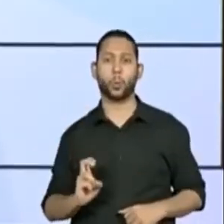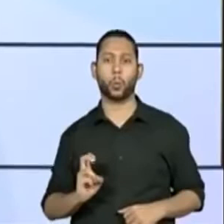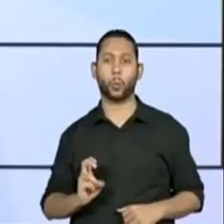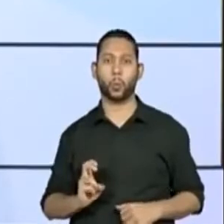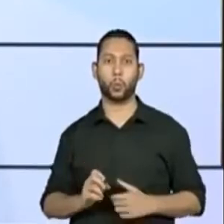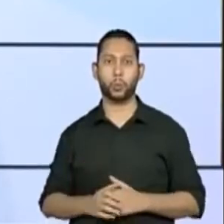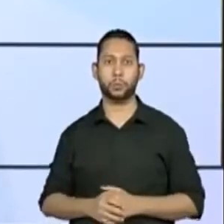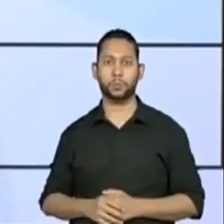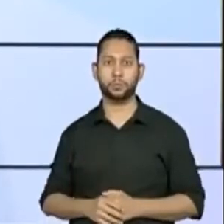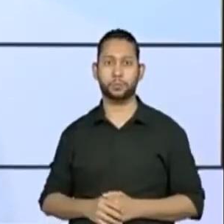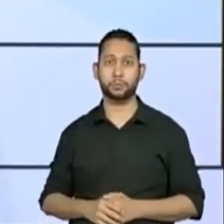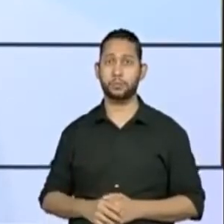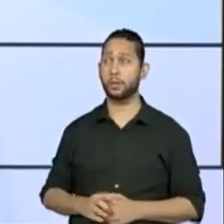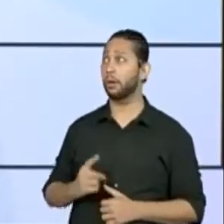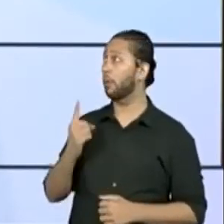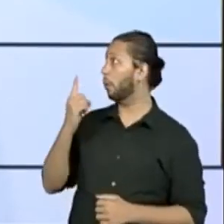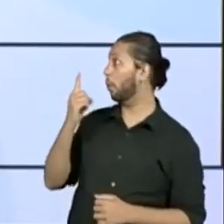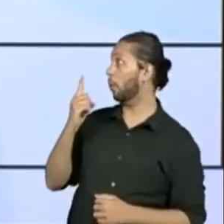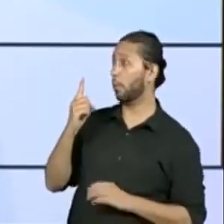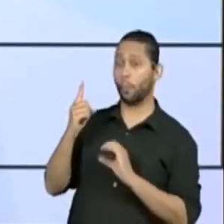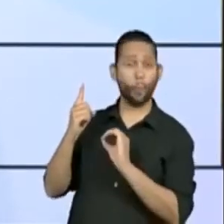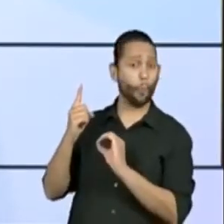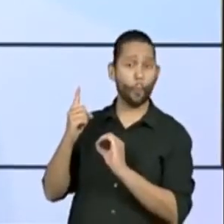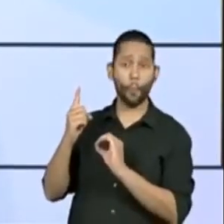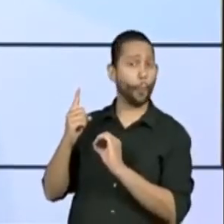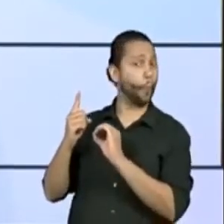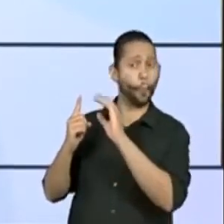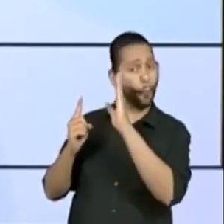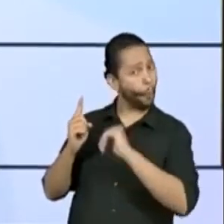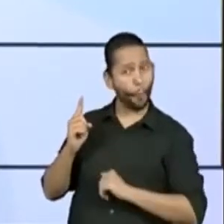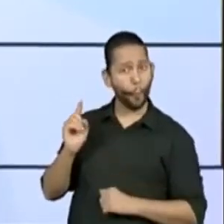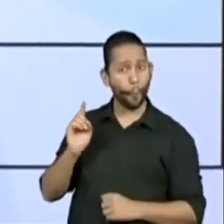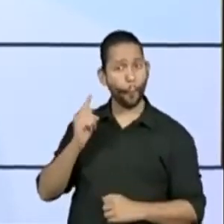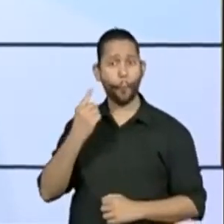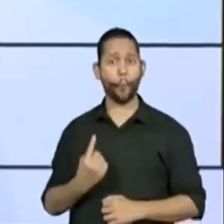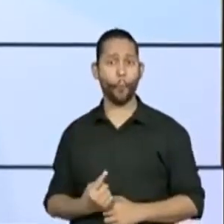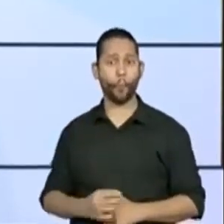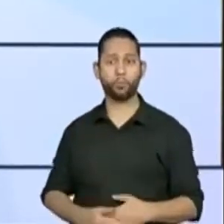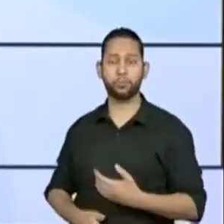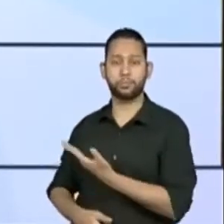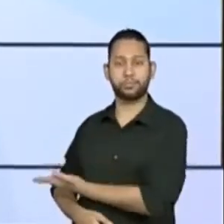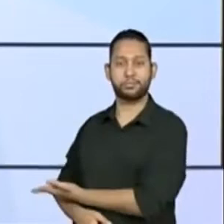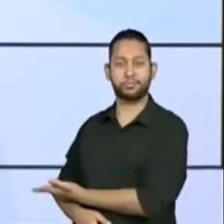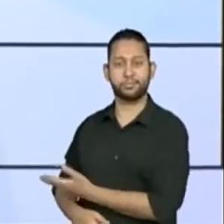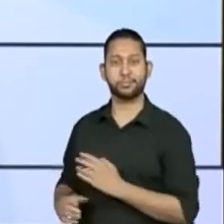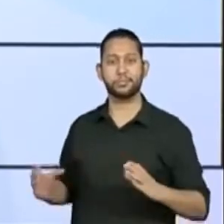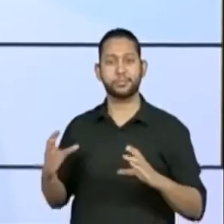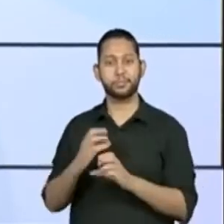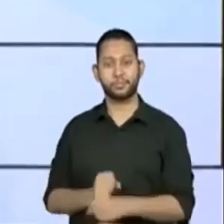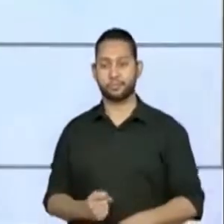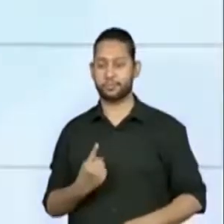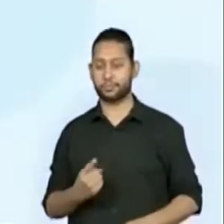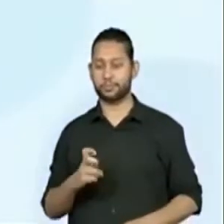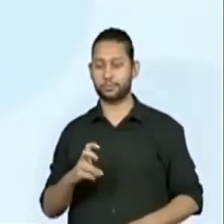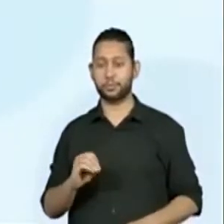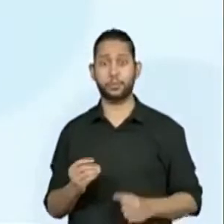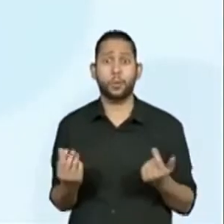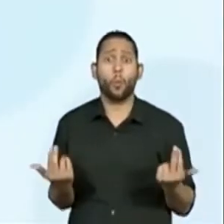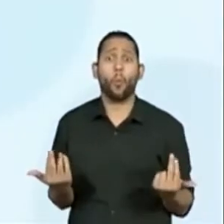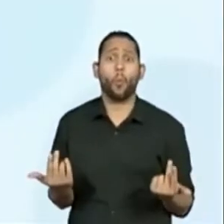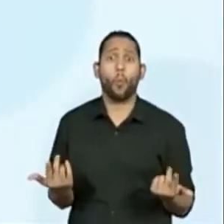cinco esse um eu só desço l158 olha aqui pessoal